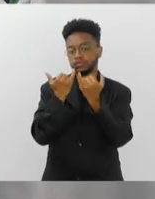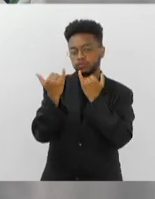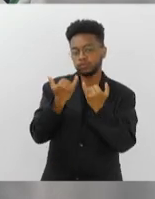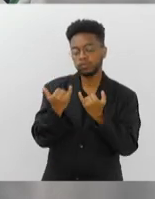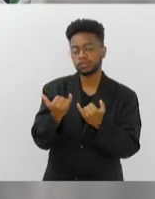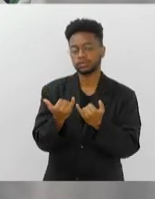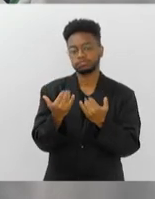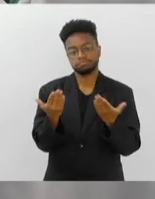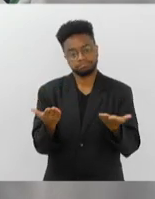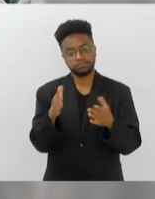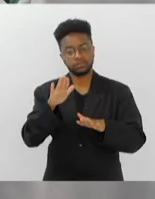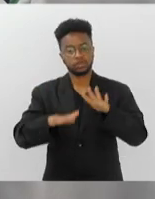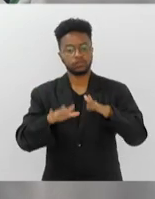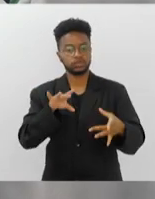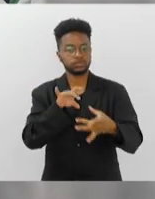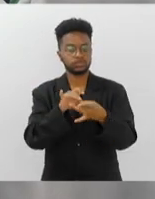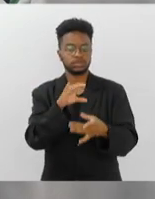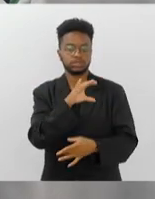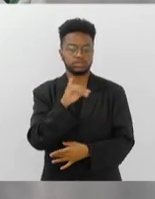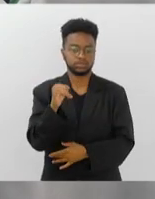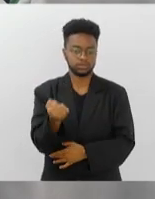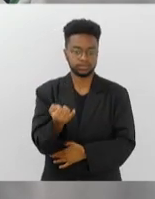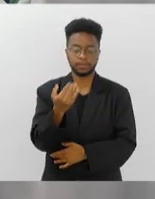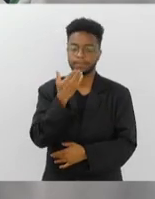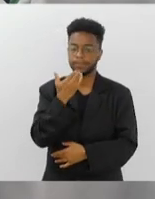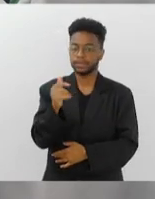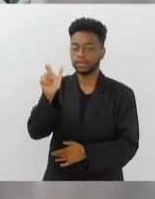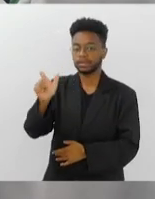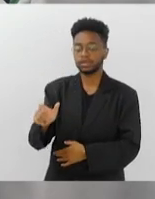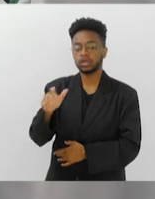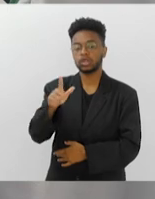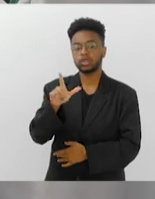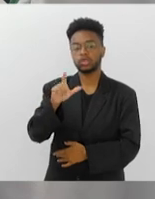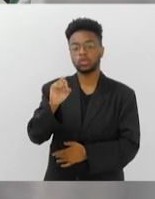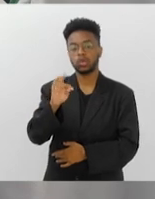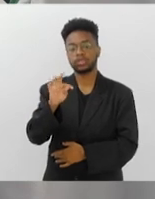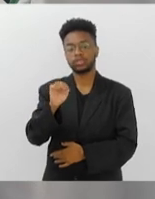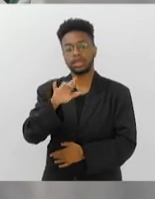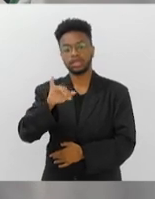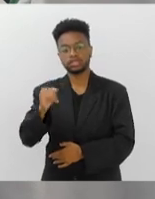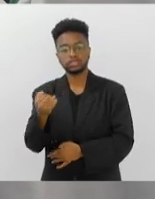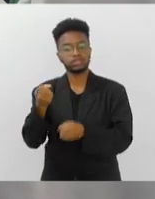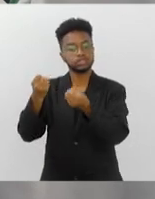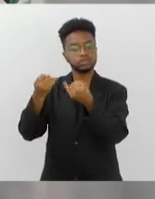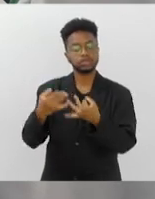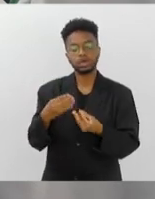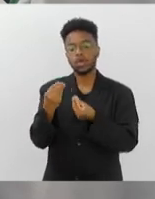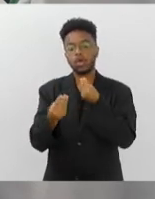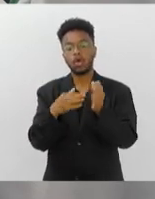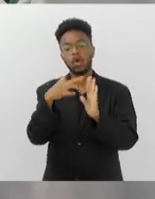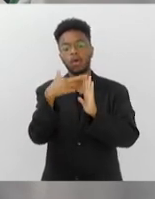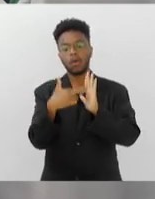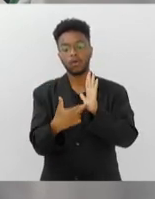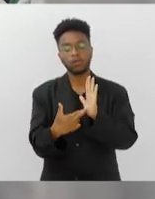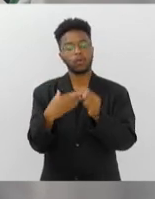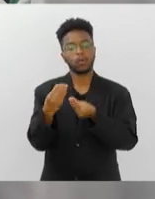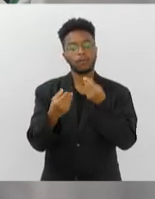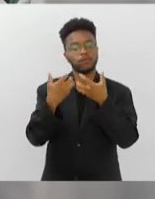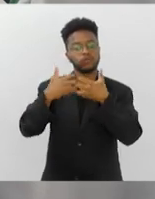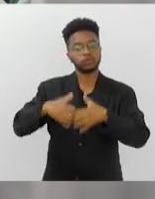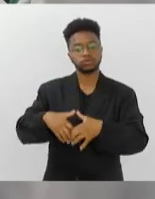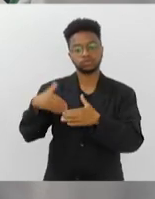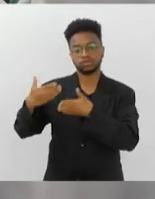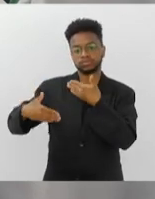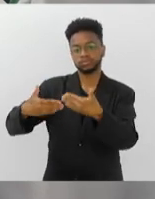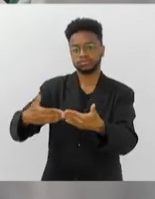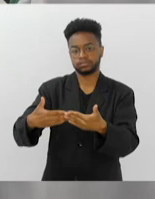talvez, em nome da CCJ, para que a Loterge nos explique como se dá o critério, como a quantas anda esse